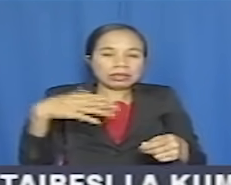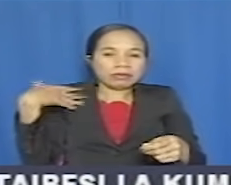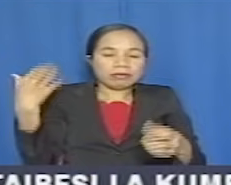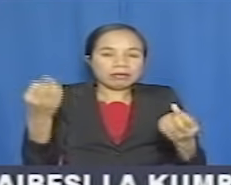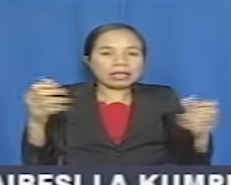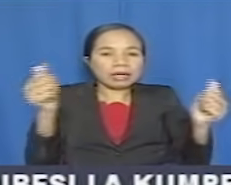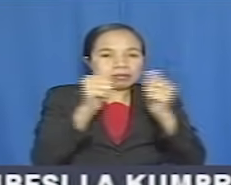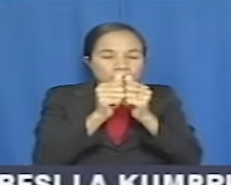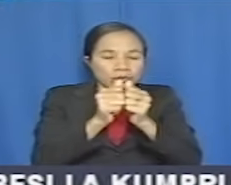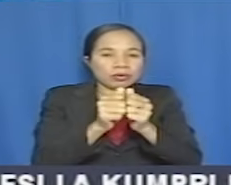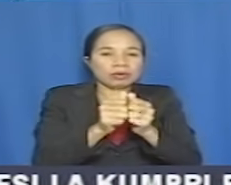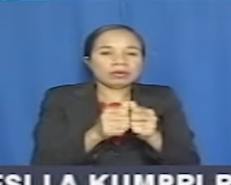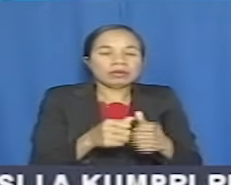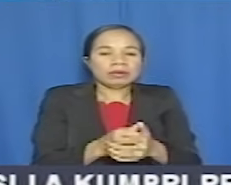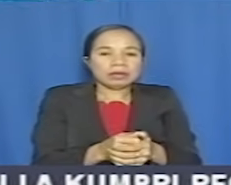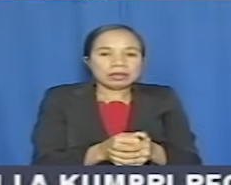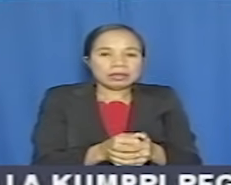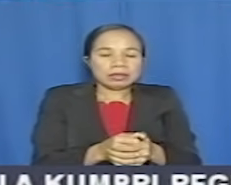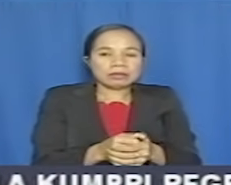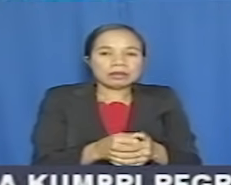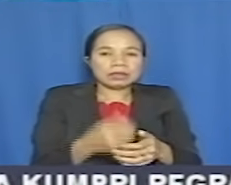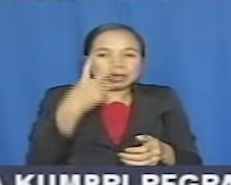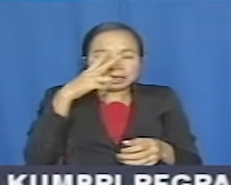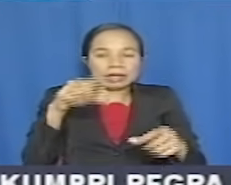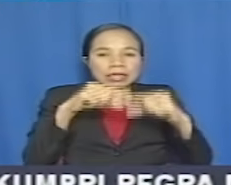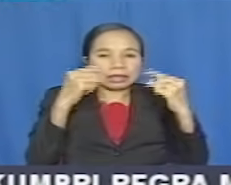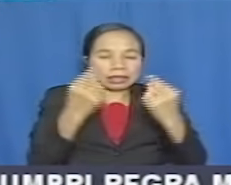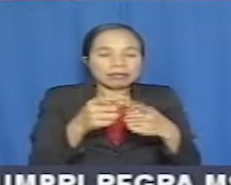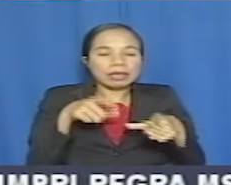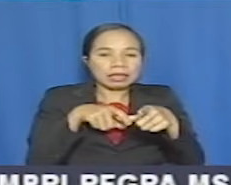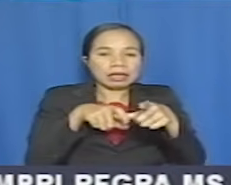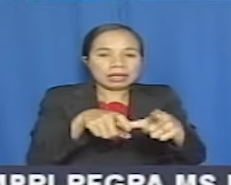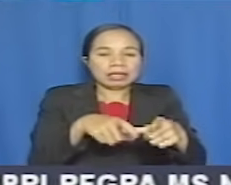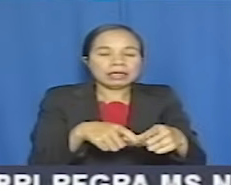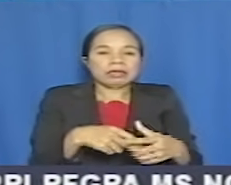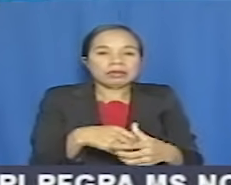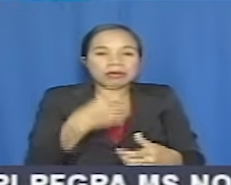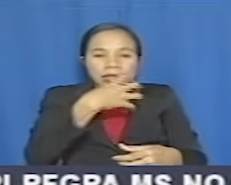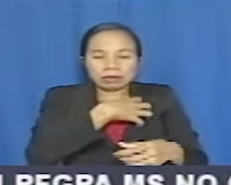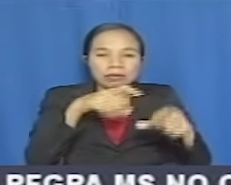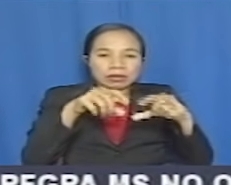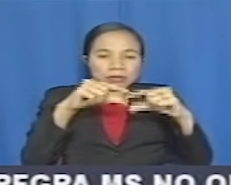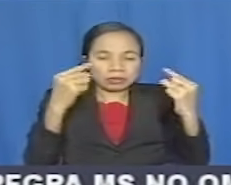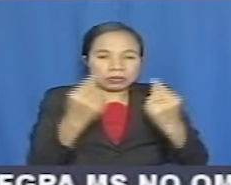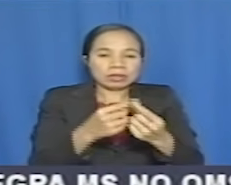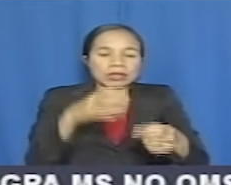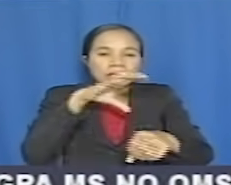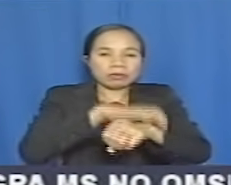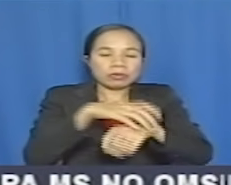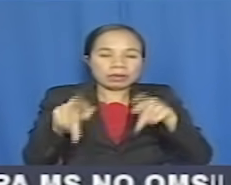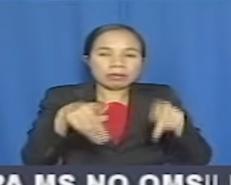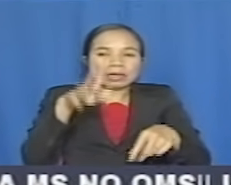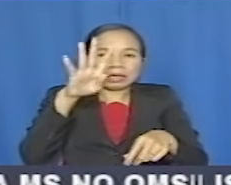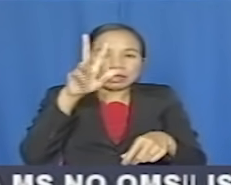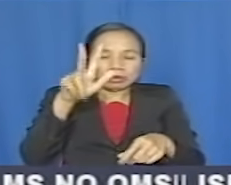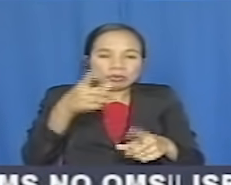balon hamutu kela. De repente, retang equipa sirhalai, nune equipa dunituir, no captura na intolu, mai husi